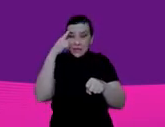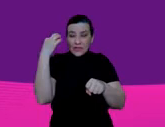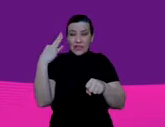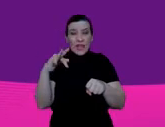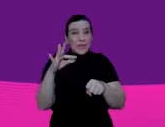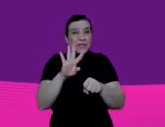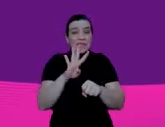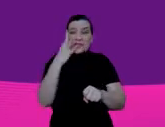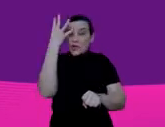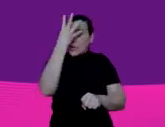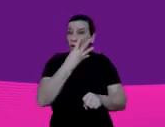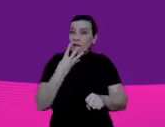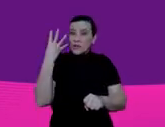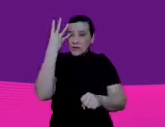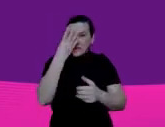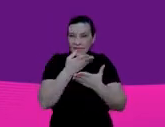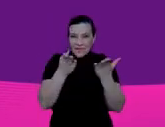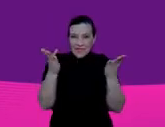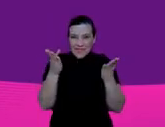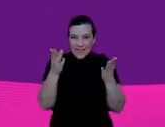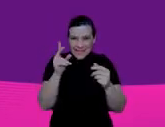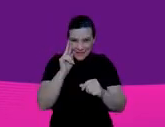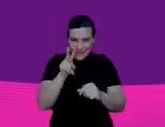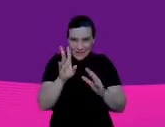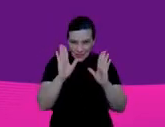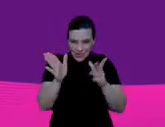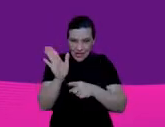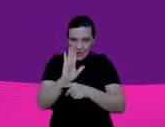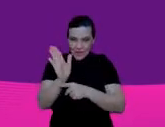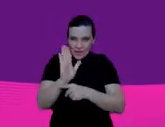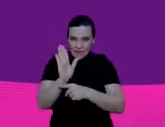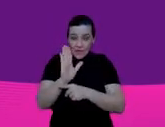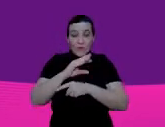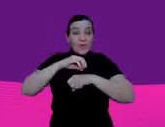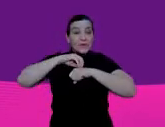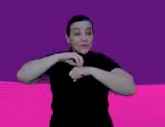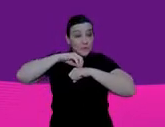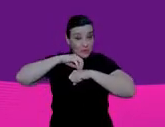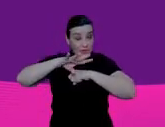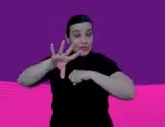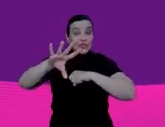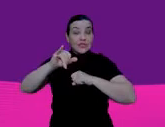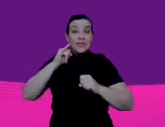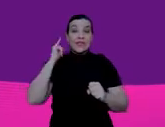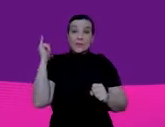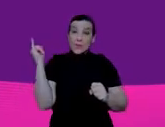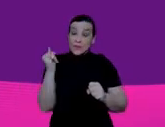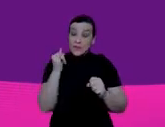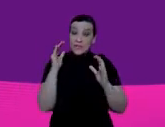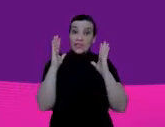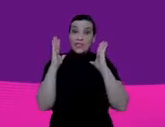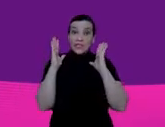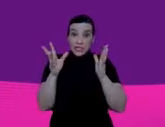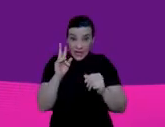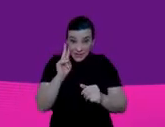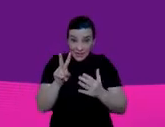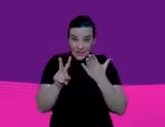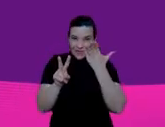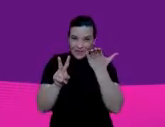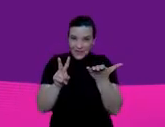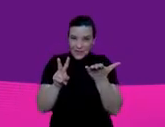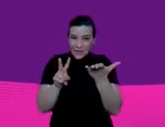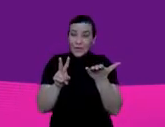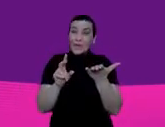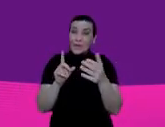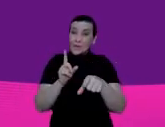Peaky Blinders, eu acho que fica aqui uma dica lúdica, mas se você já assistiu, olha, esse tempo que a gente tem média de formação